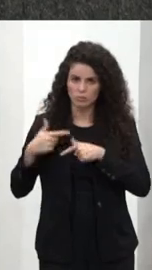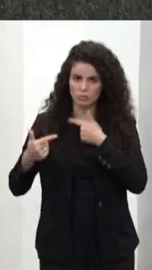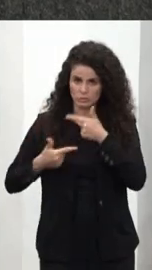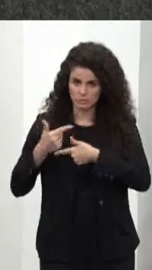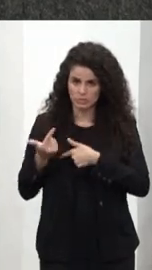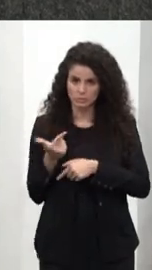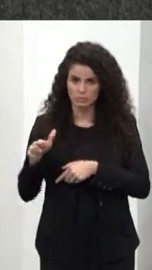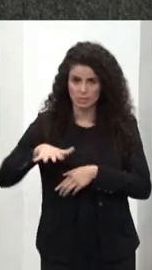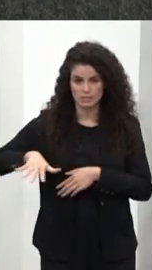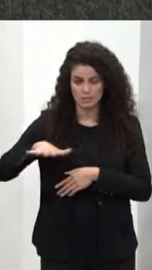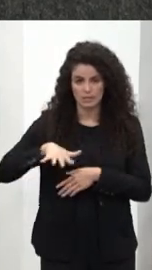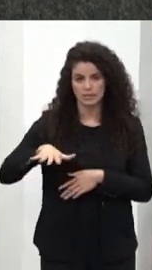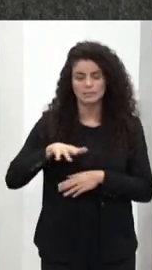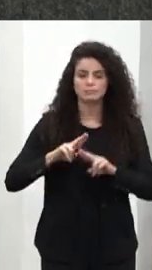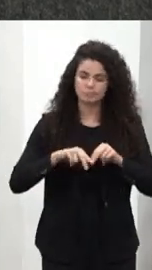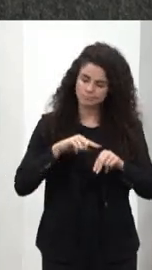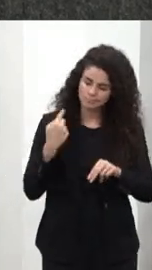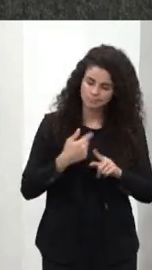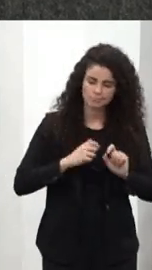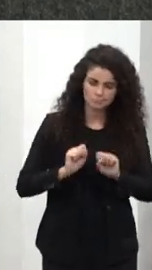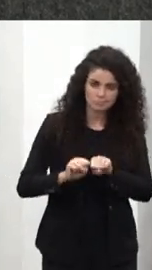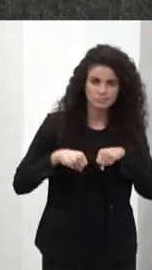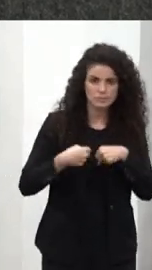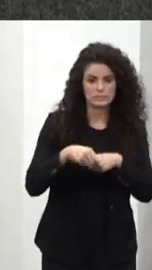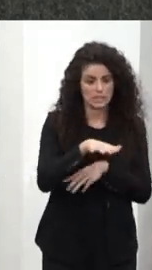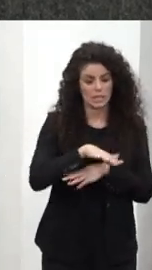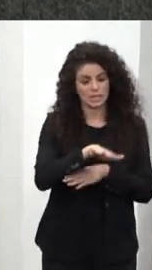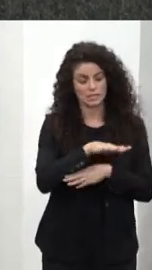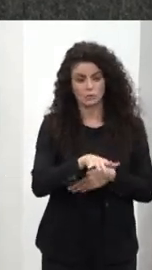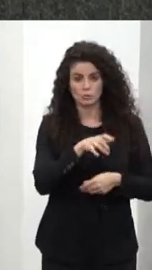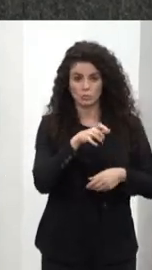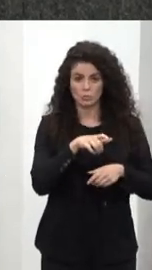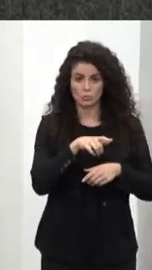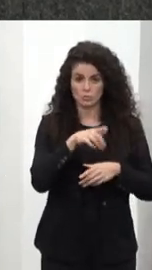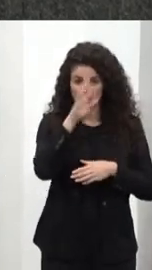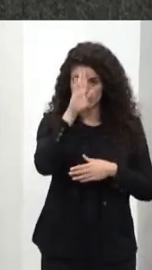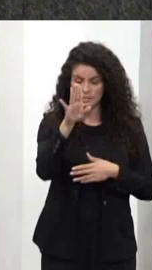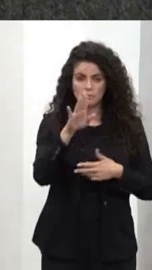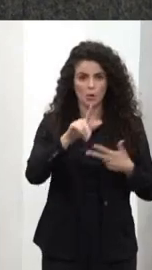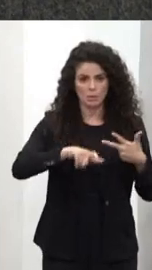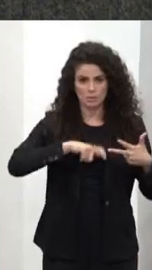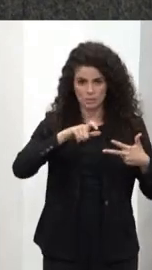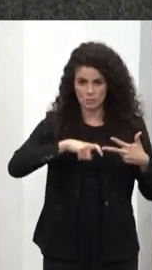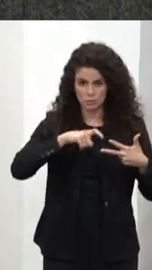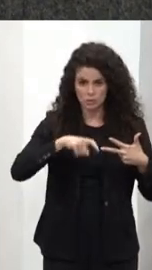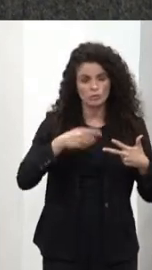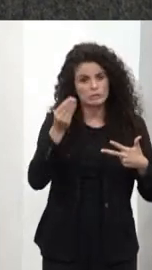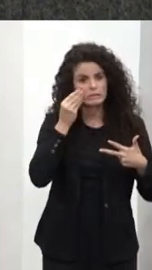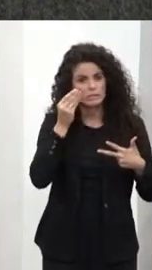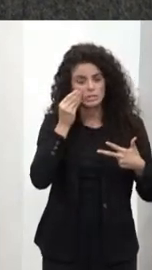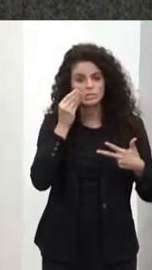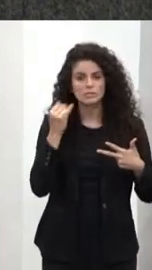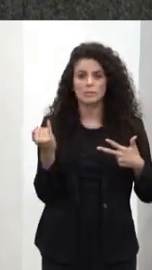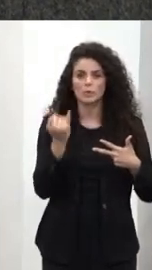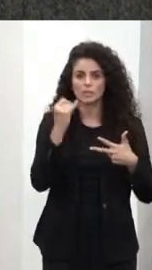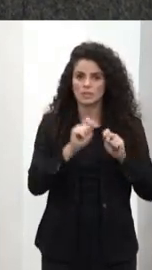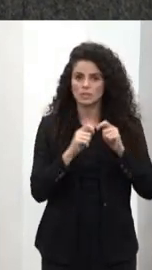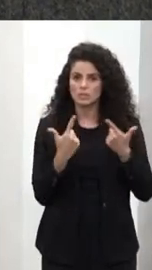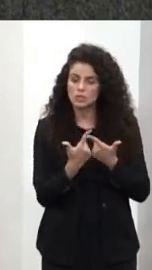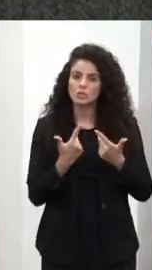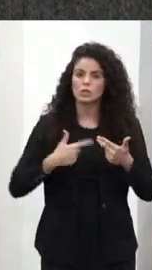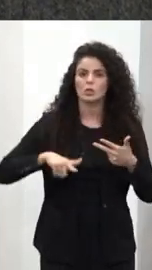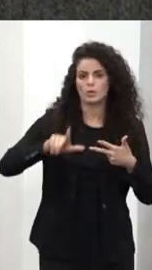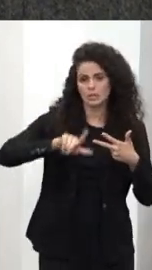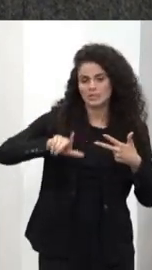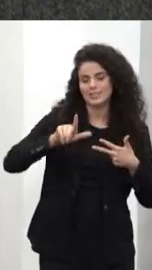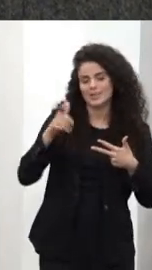né do ponto de vista do Poder Executivo e é muito interessante saber que o poder legislativo também tem deputados que